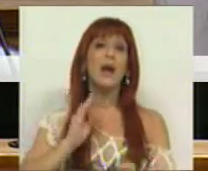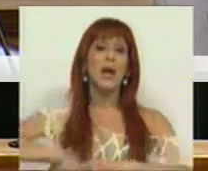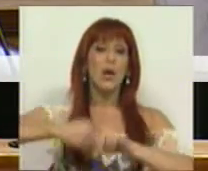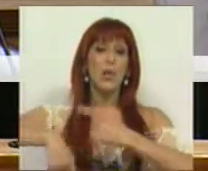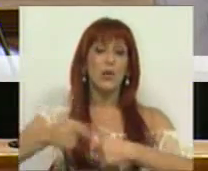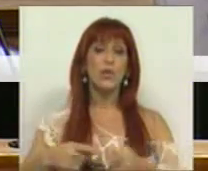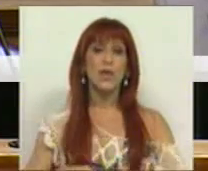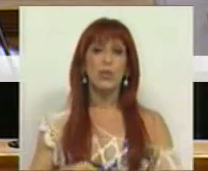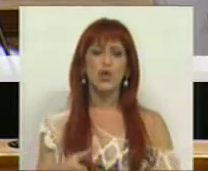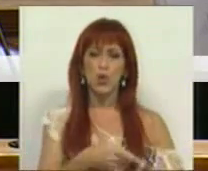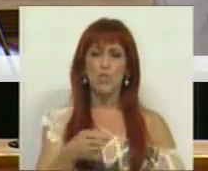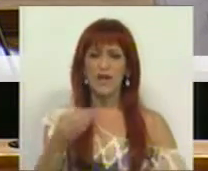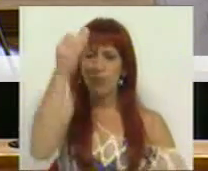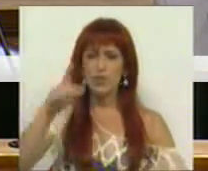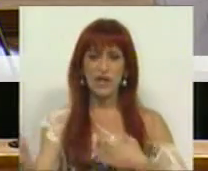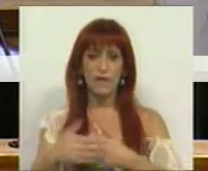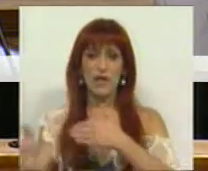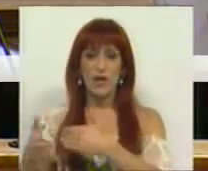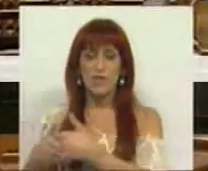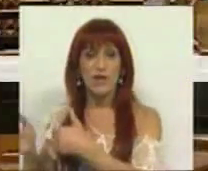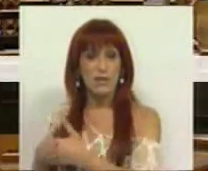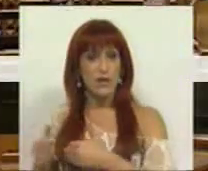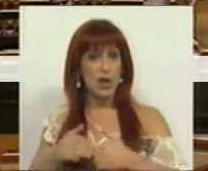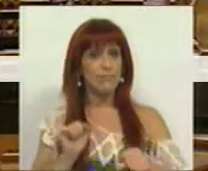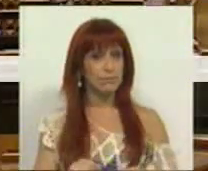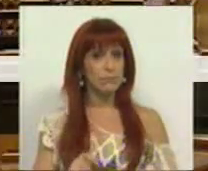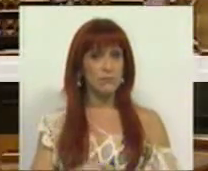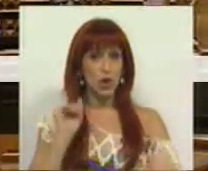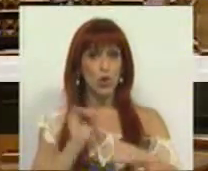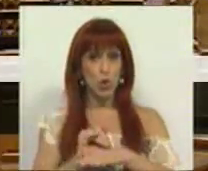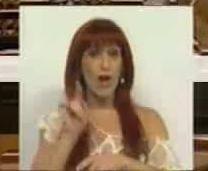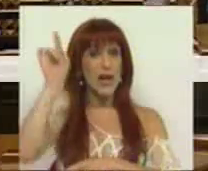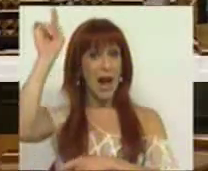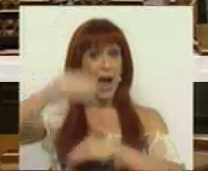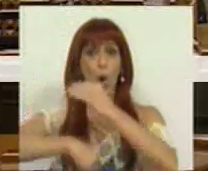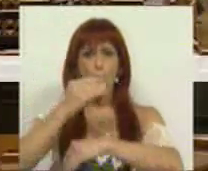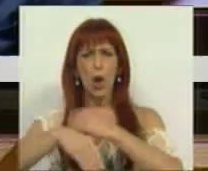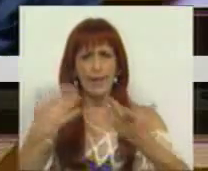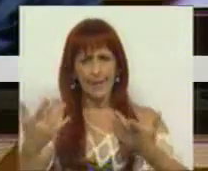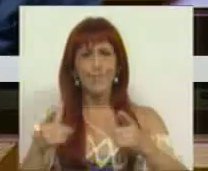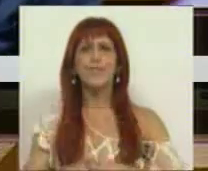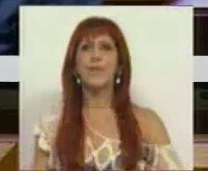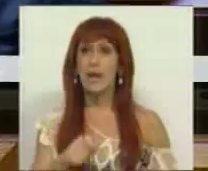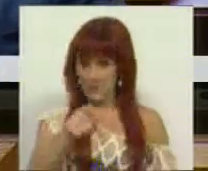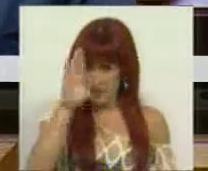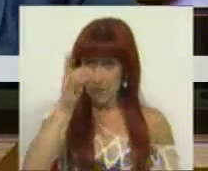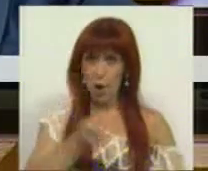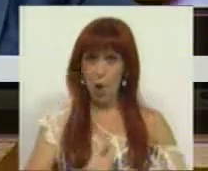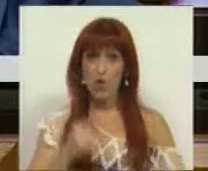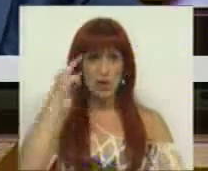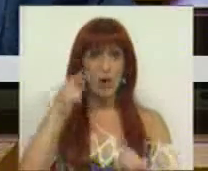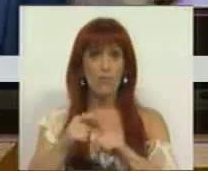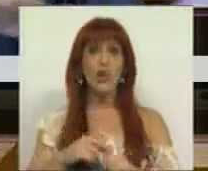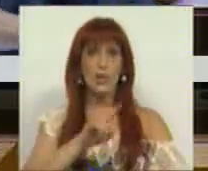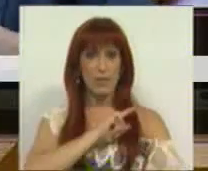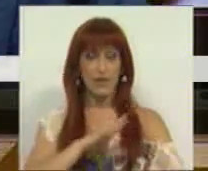fecharam 90% dos postos e das estações dos Correios da Holanda. E para que saiba quais são as intenções